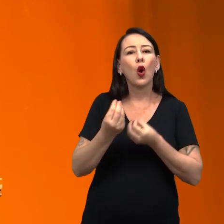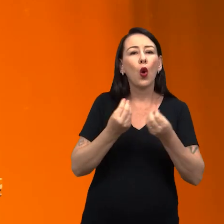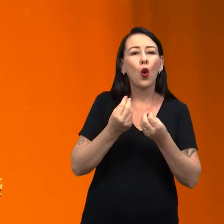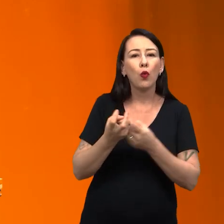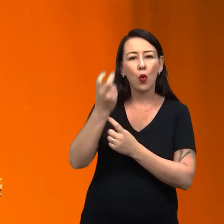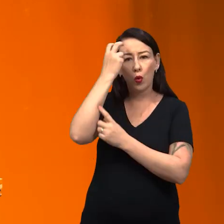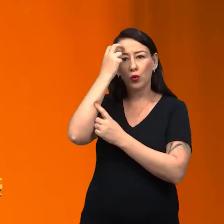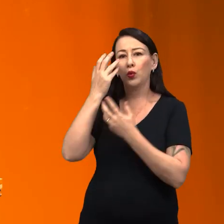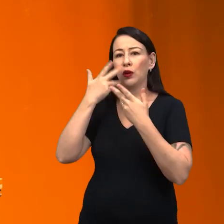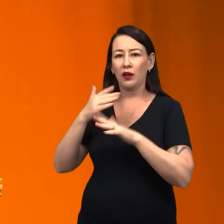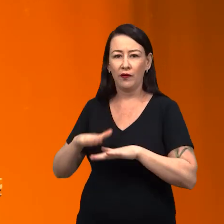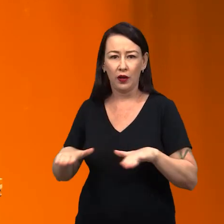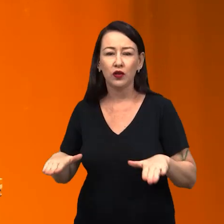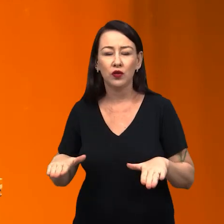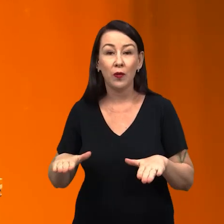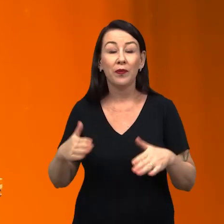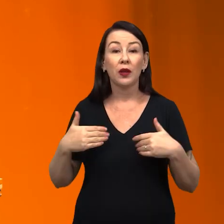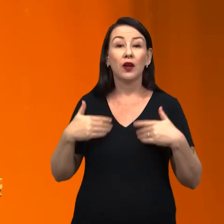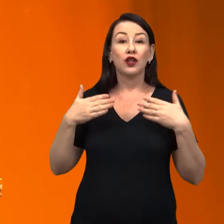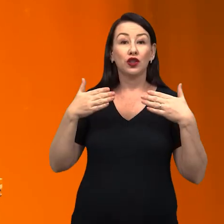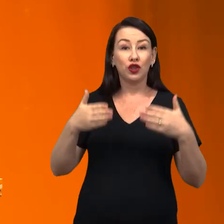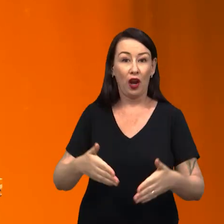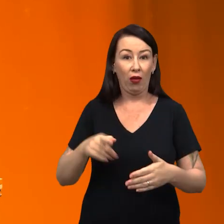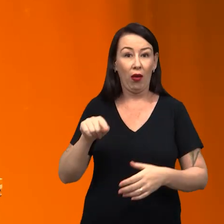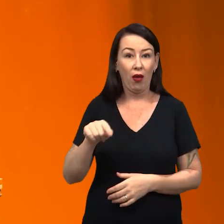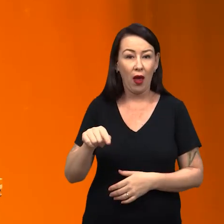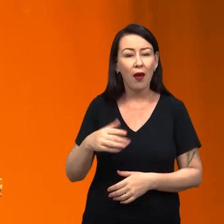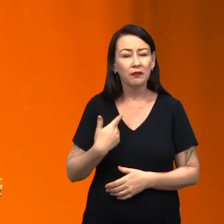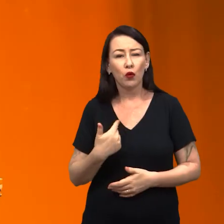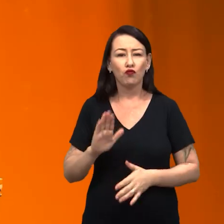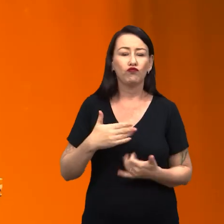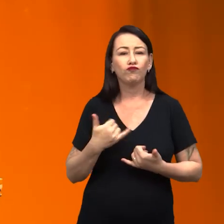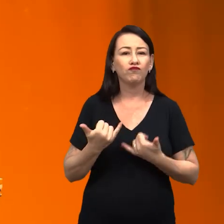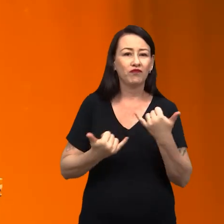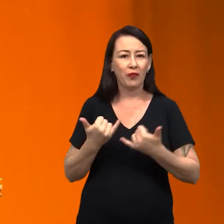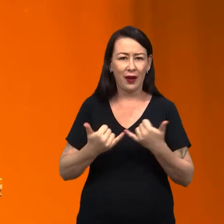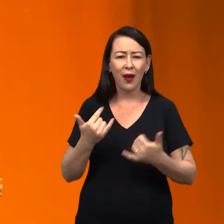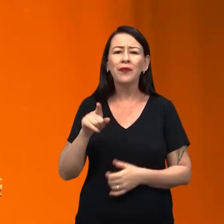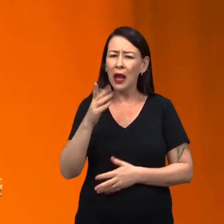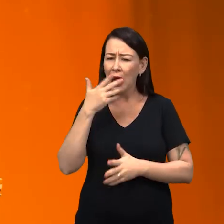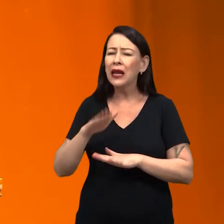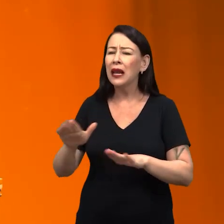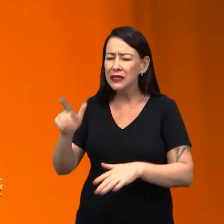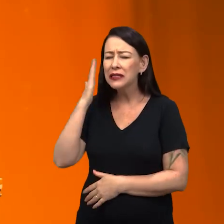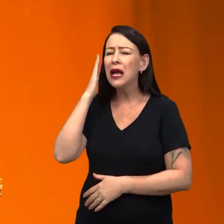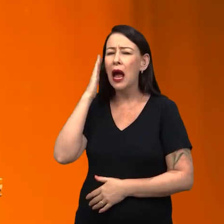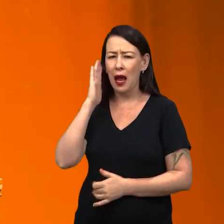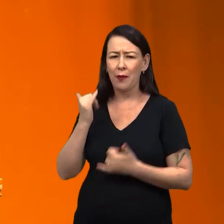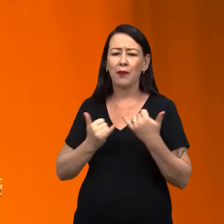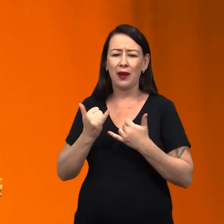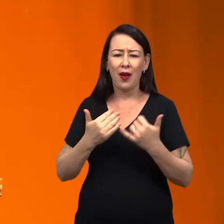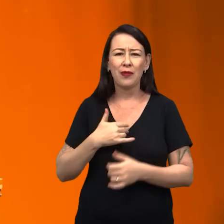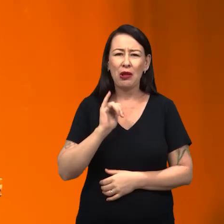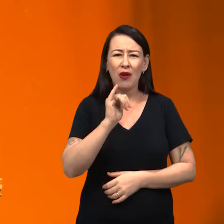nesse lugar, eu fui brincar. E essas crianças sabiam brincar. Essa conversa que a gente fica falando que criança